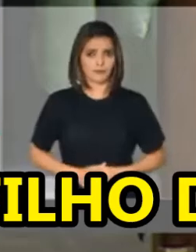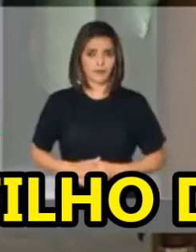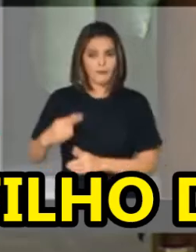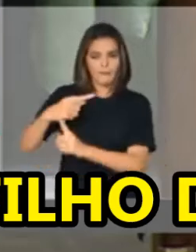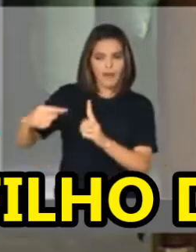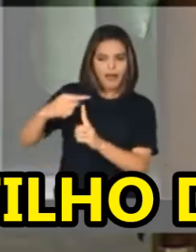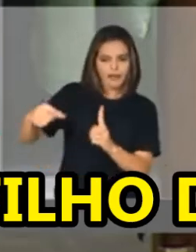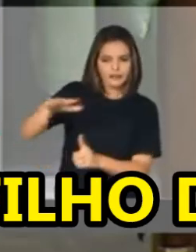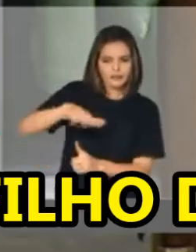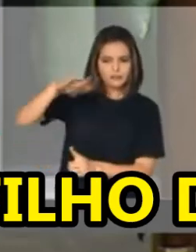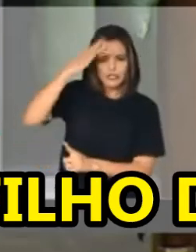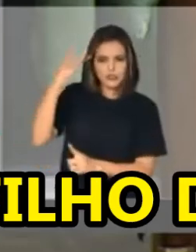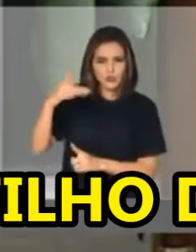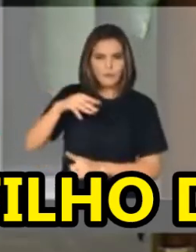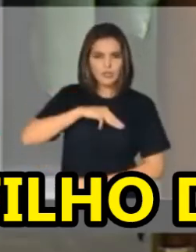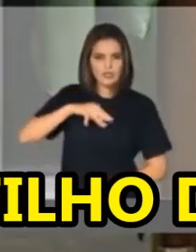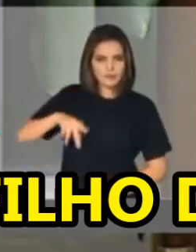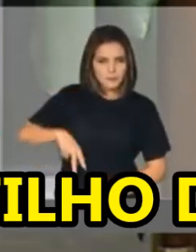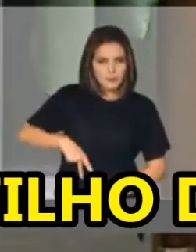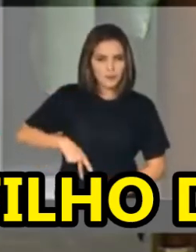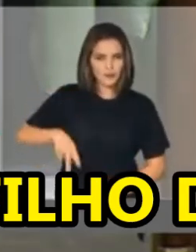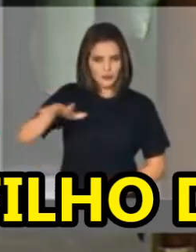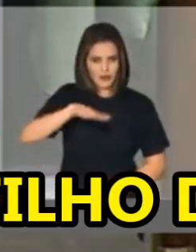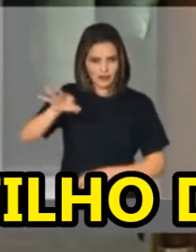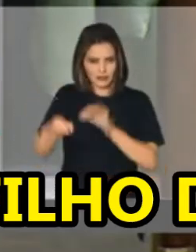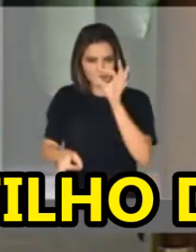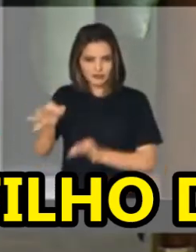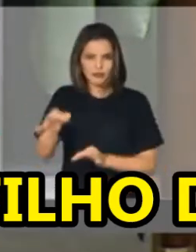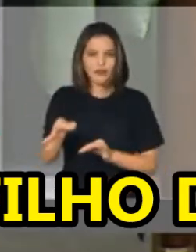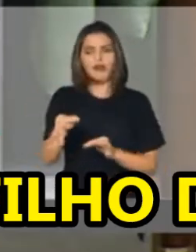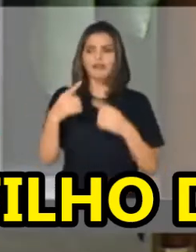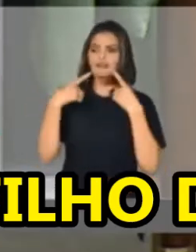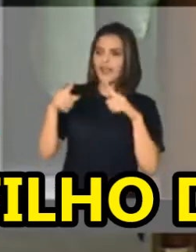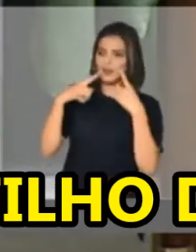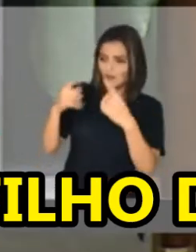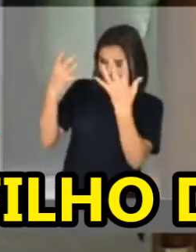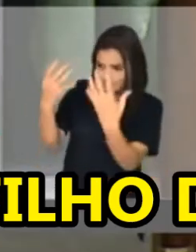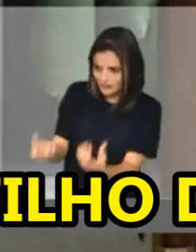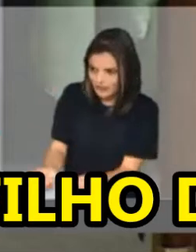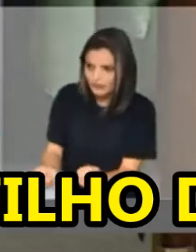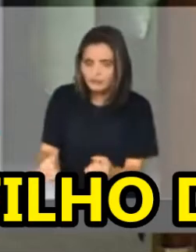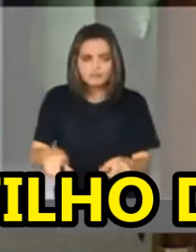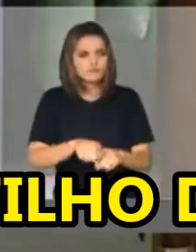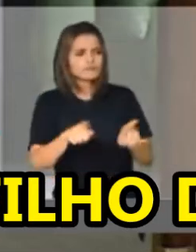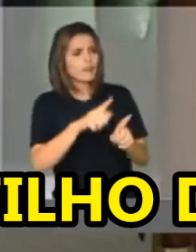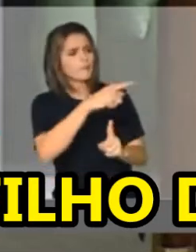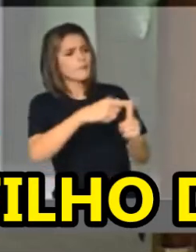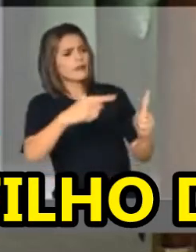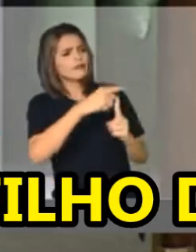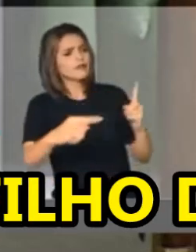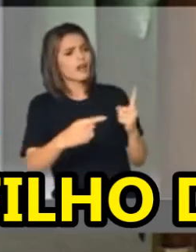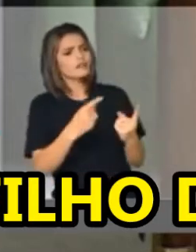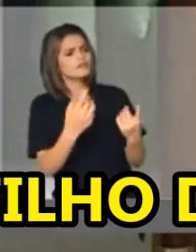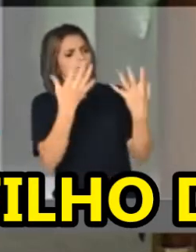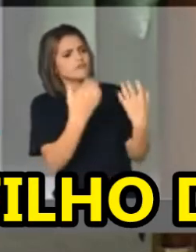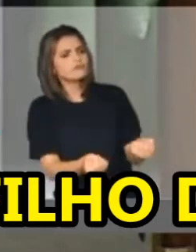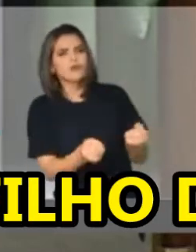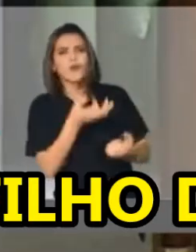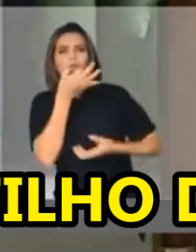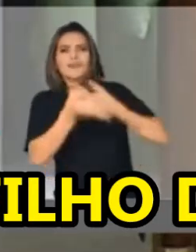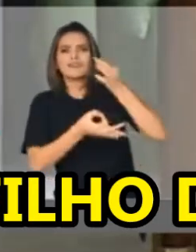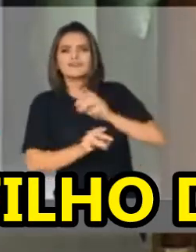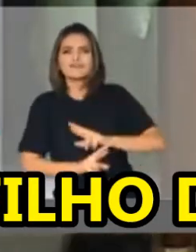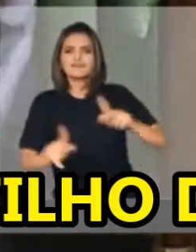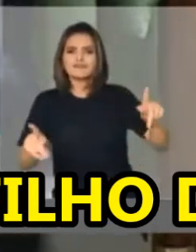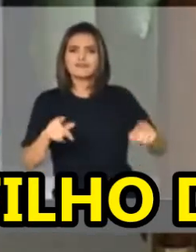e do Judiciário encaram as denúncias no Brasil e a forma como encaram também a forma de apurar